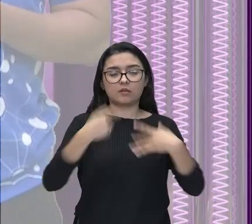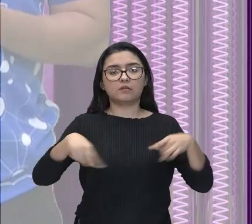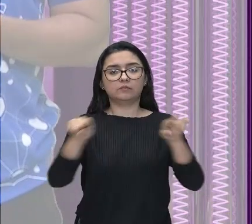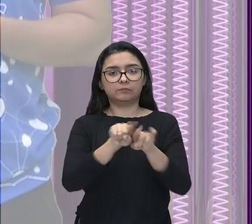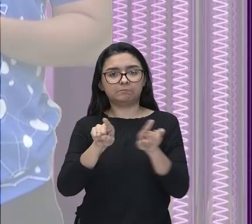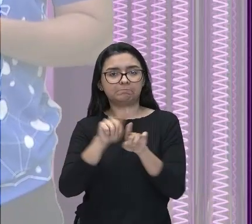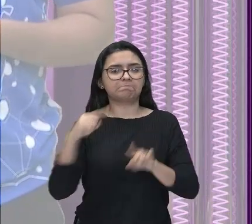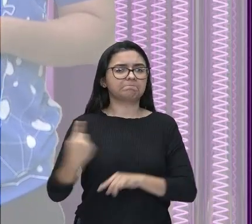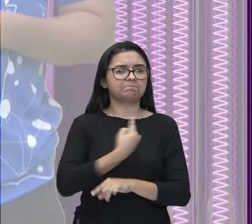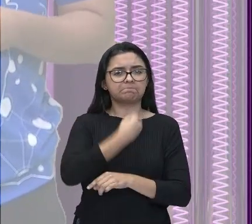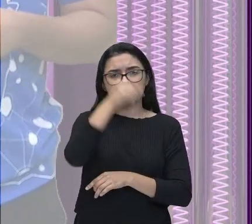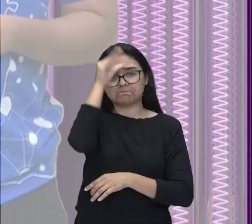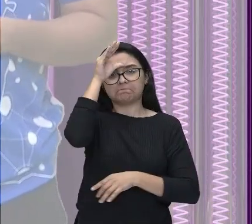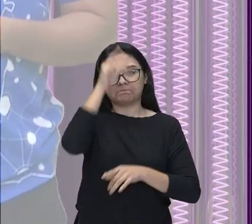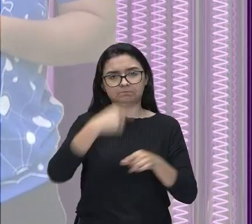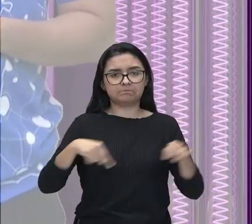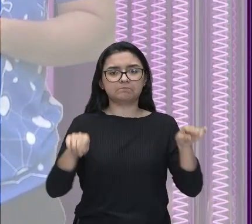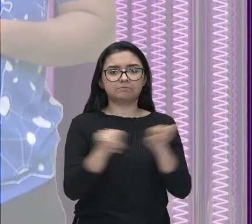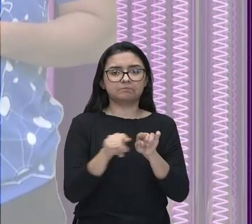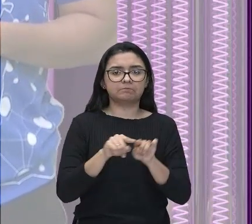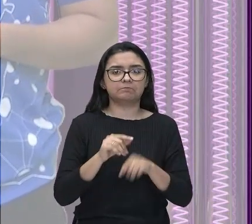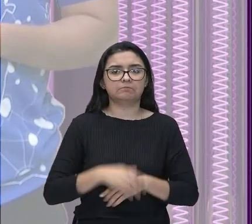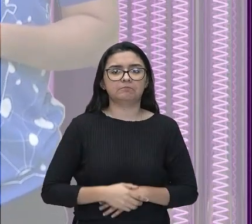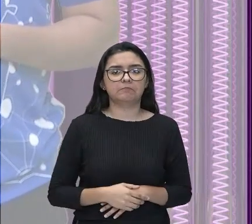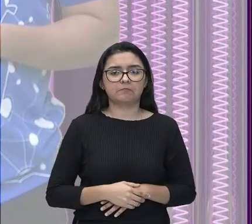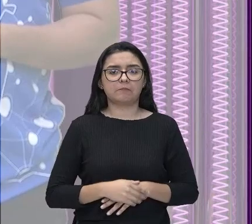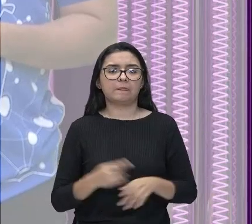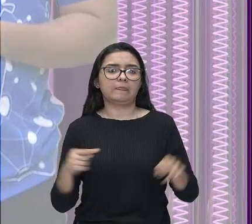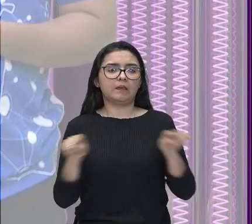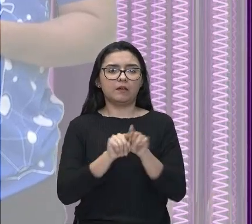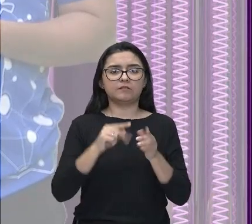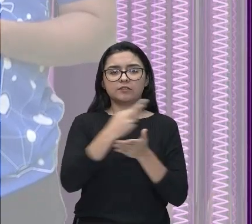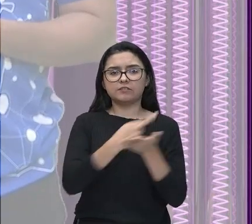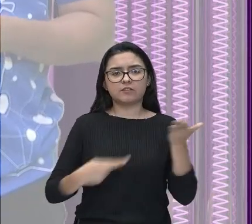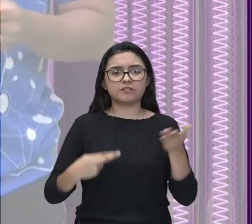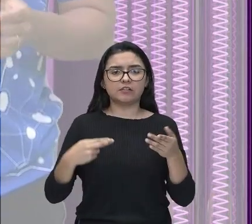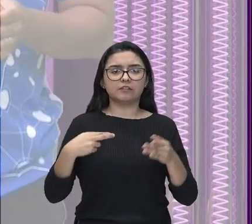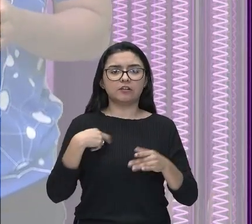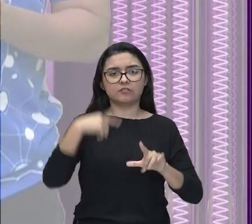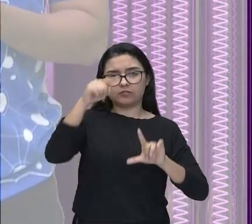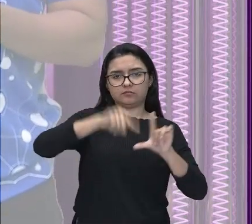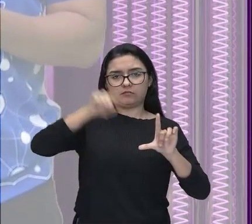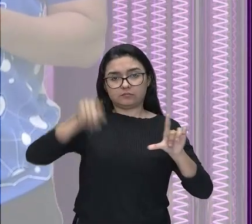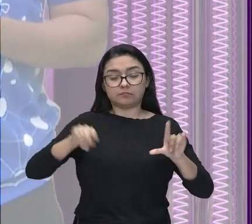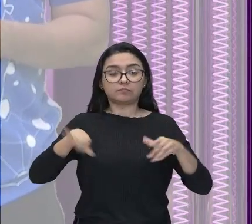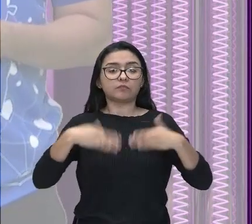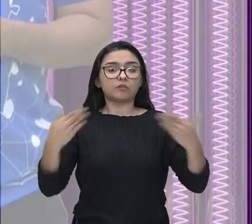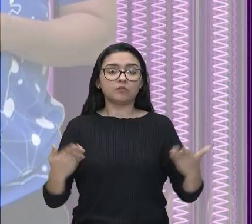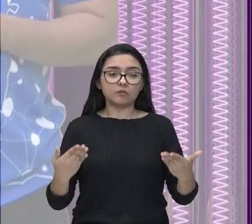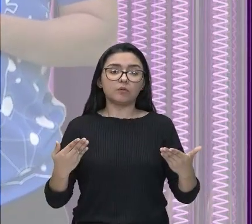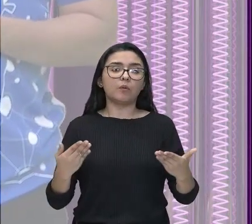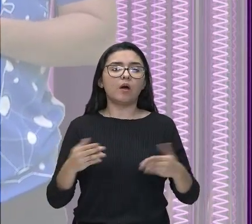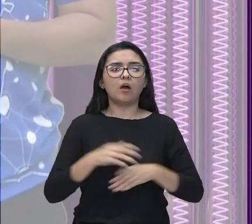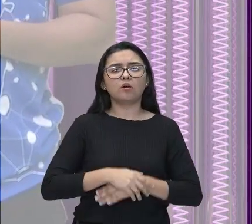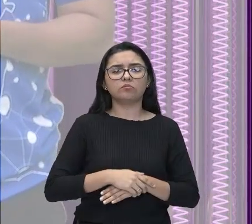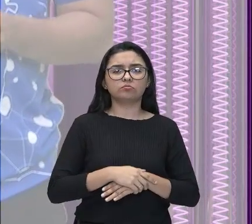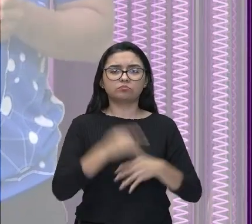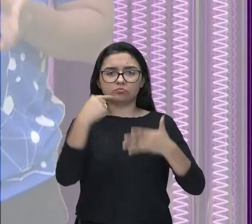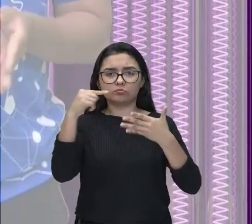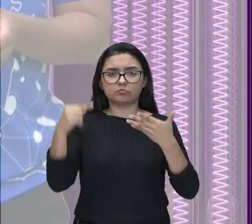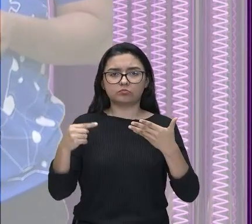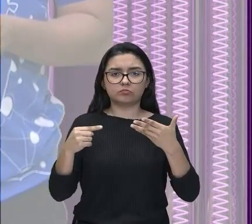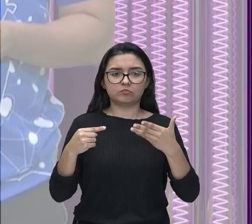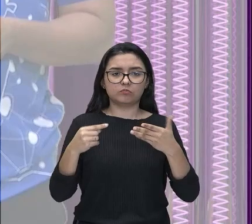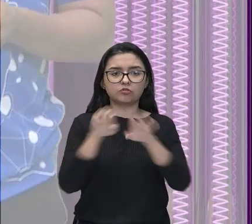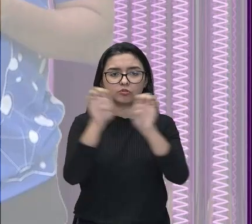para enriquecer os relatórios estatísticos. Quais são os elementos de um gráfico?